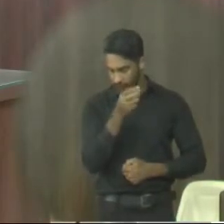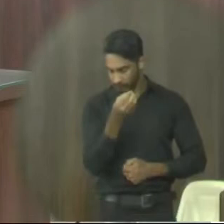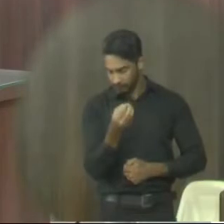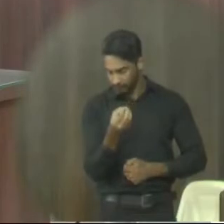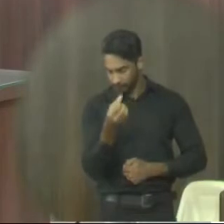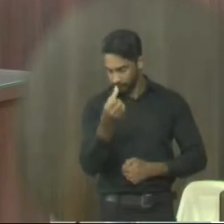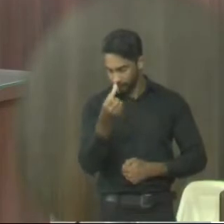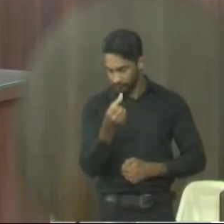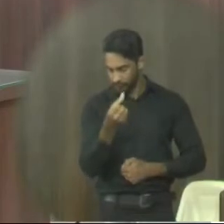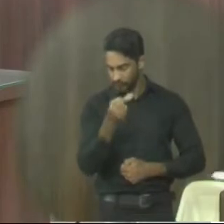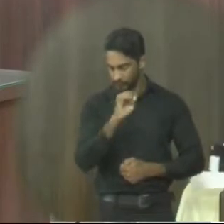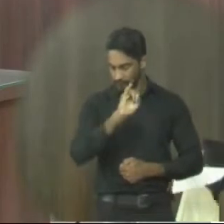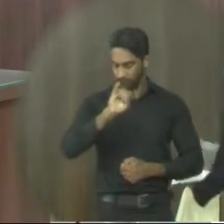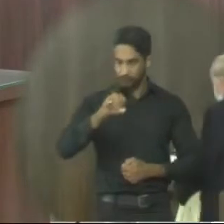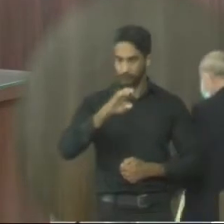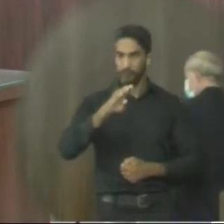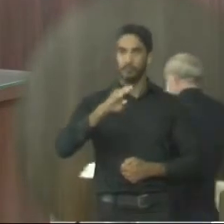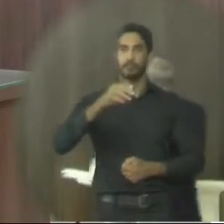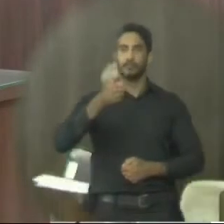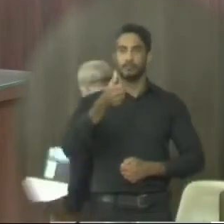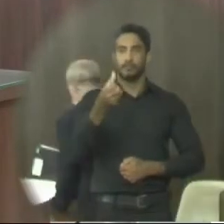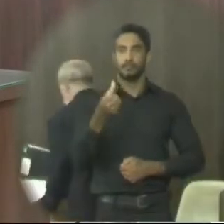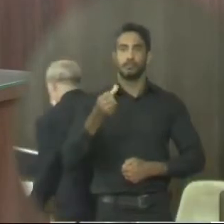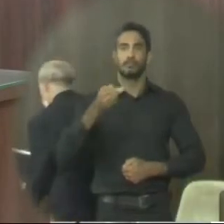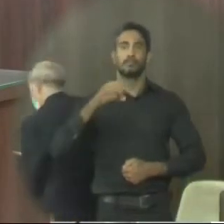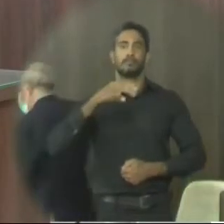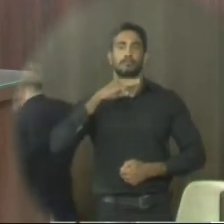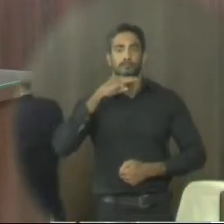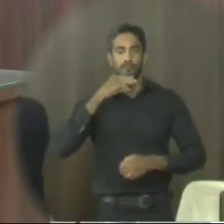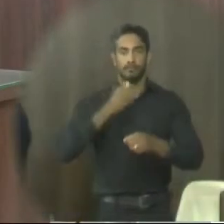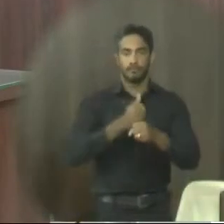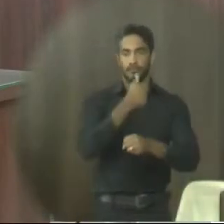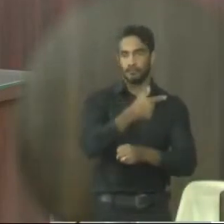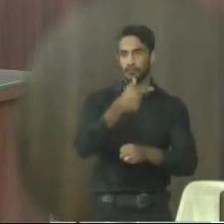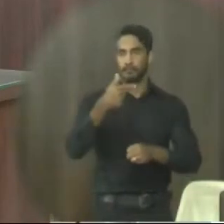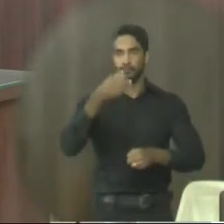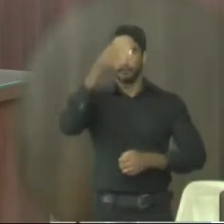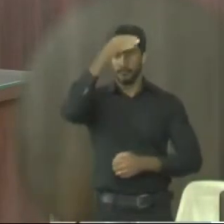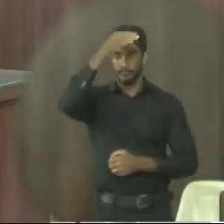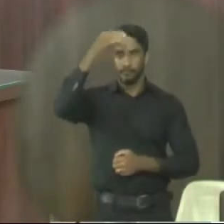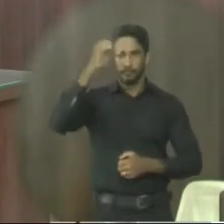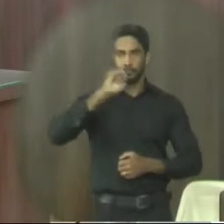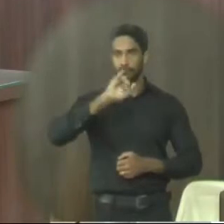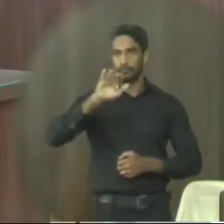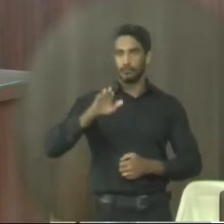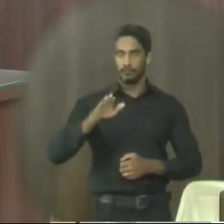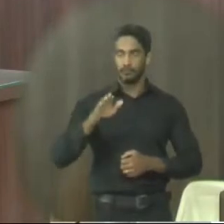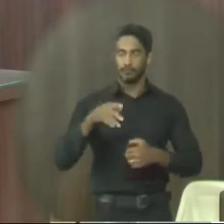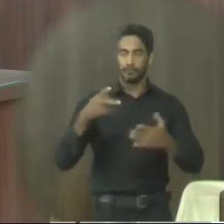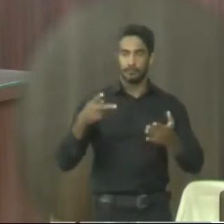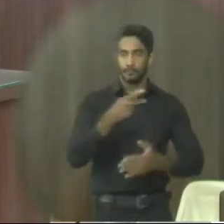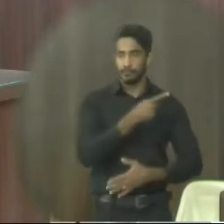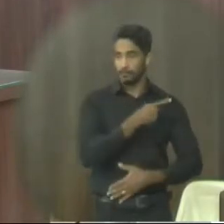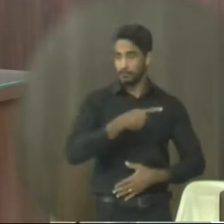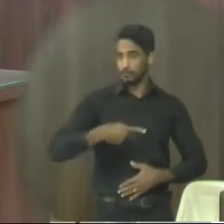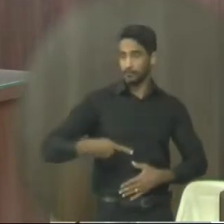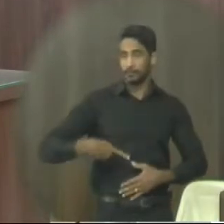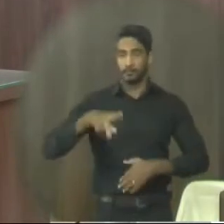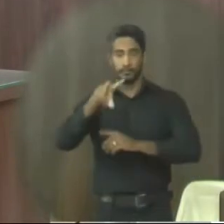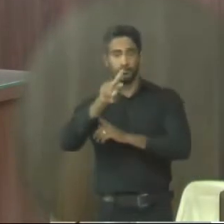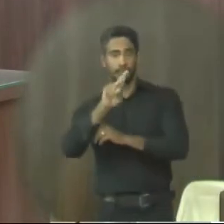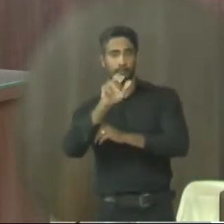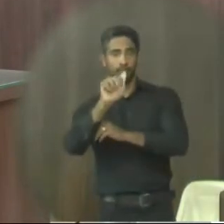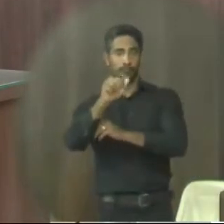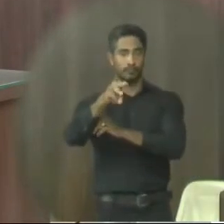068/2022, Janaúba, 16 de março de 2022. Câmara Municipal de Janaúba, seletivo senhor presidente Ramon Alessandro